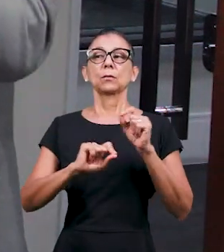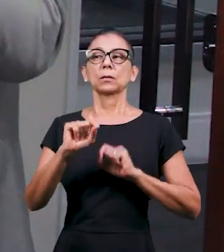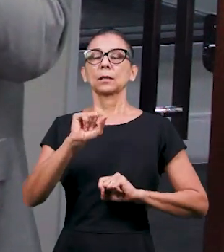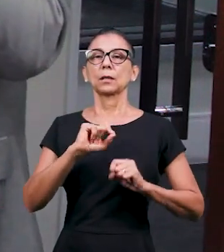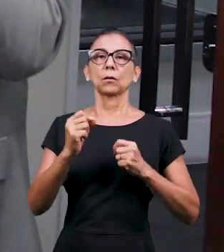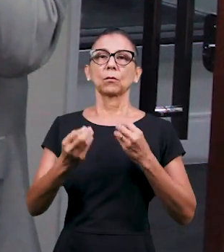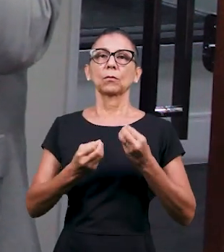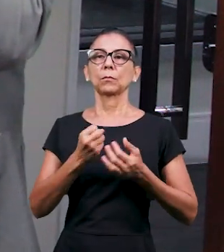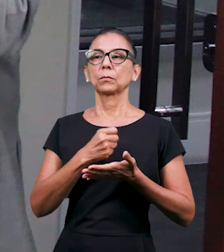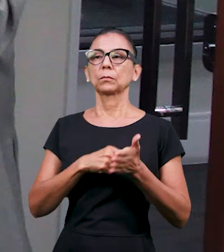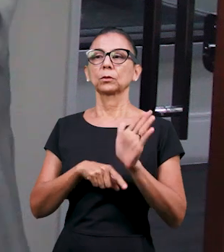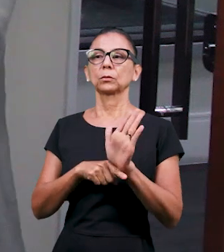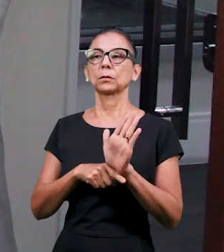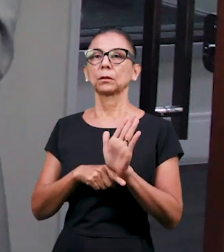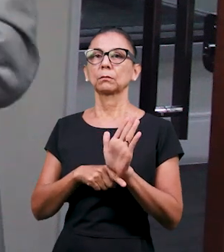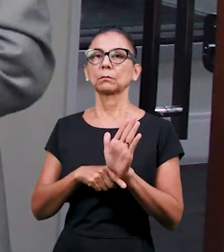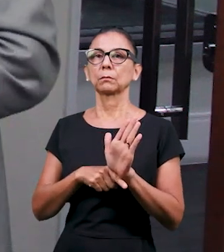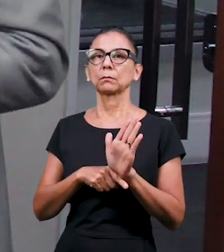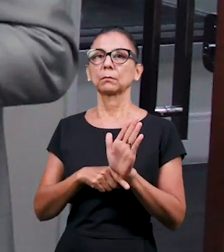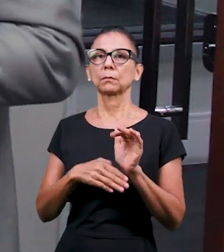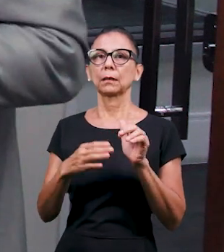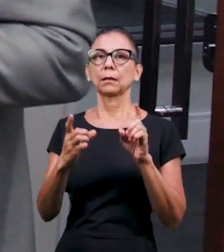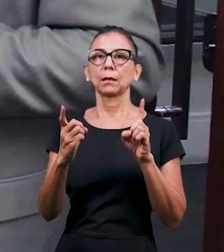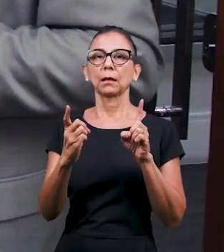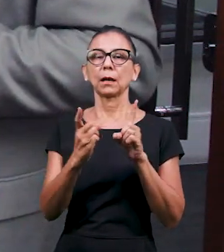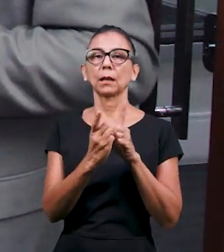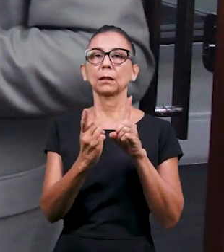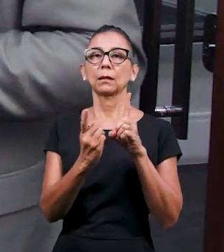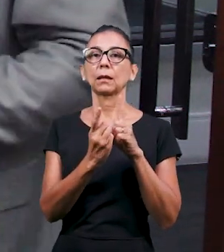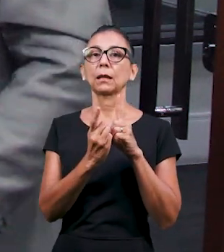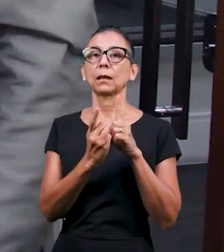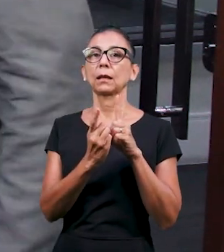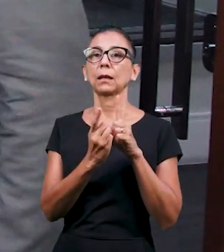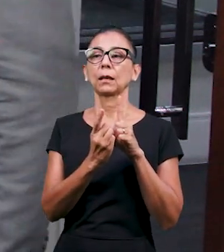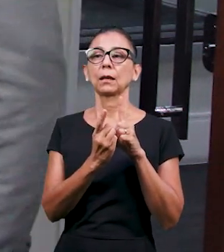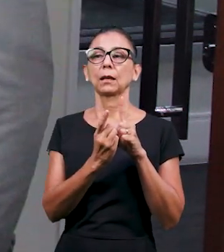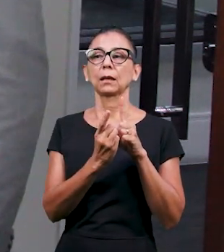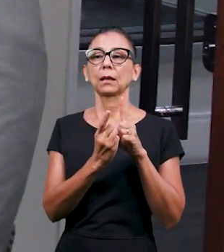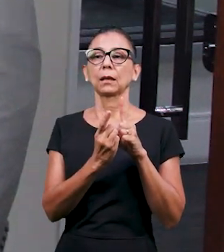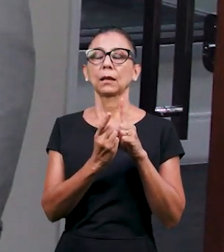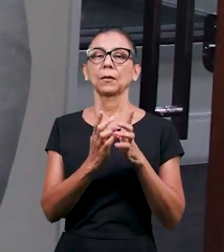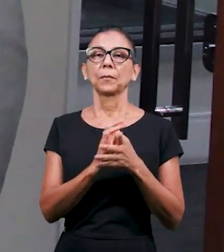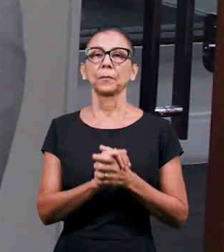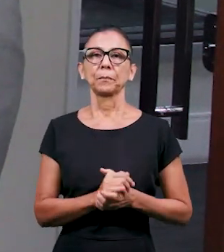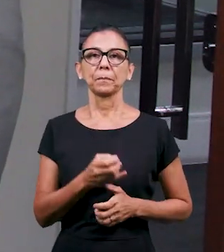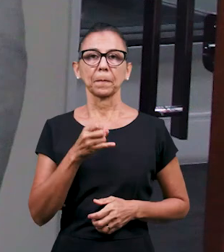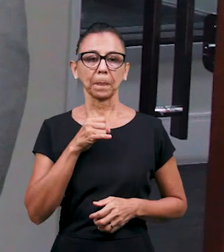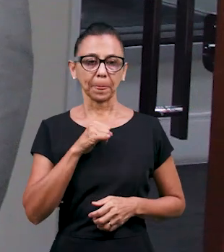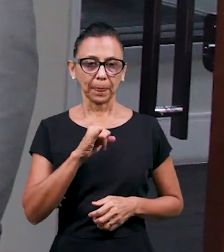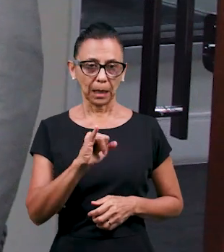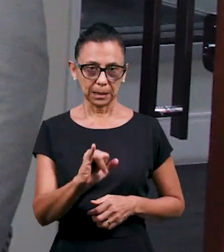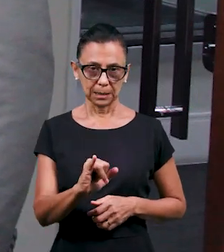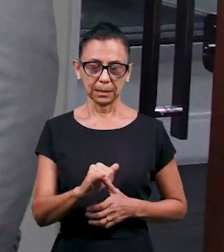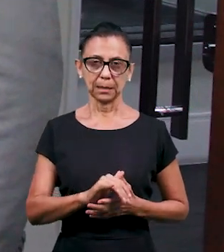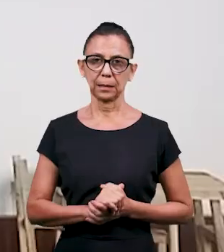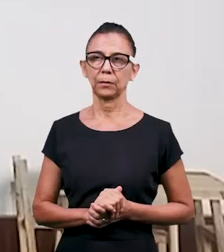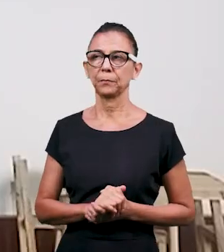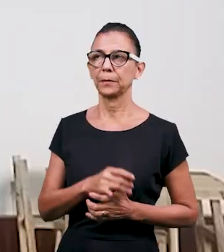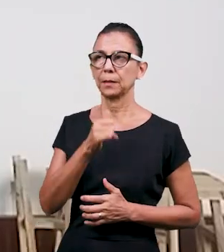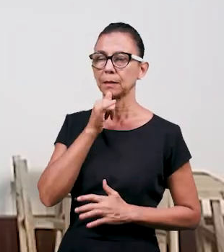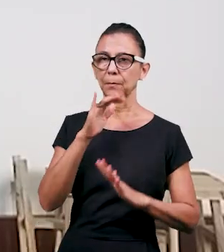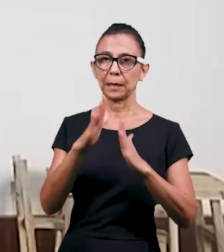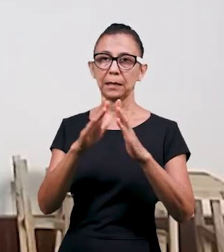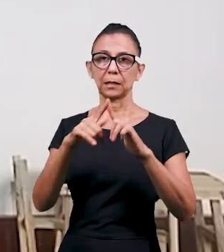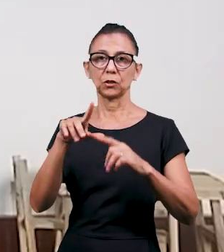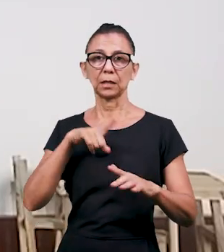devo fazer? Como é que eu posso assistir esse surdo cego? Olha, se é uma igreja que tem o intérprete de Libras, já